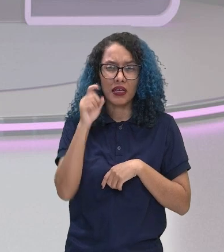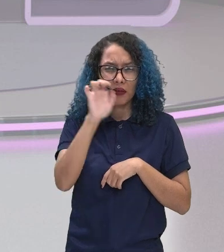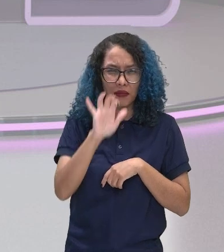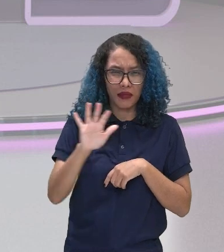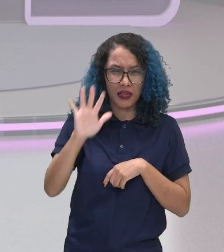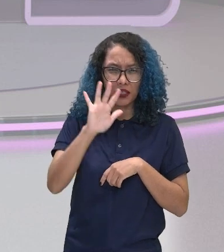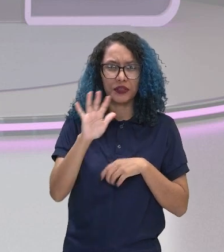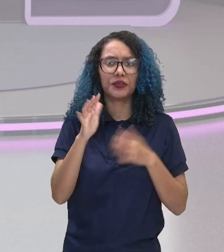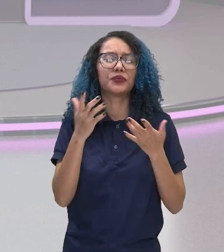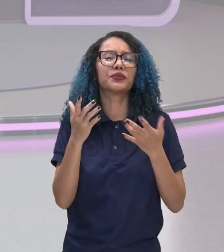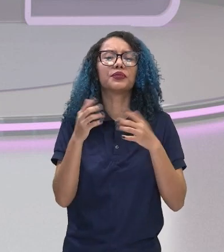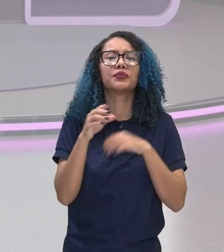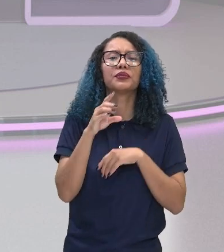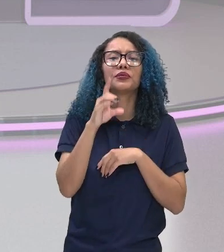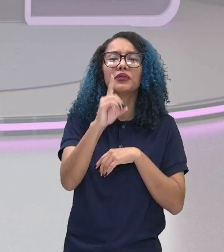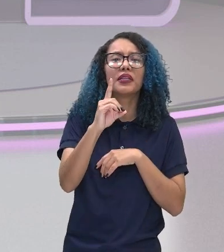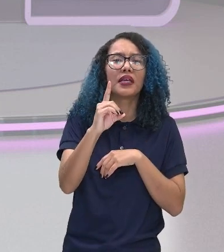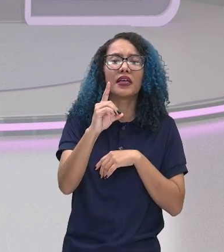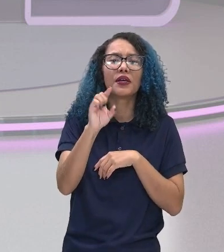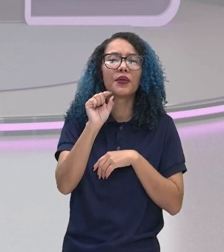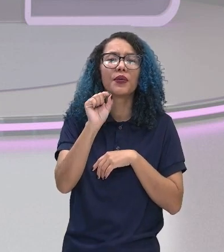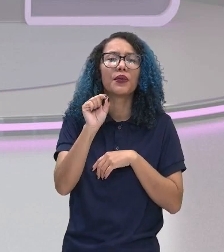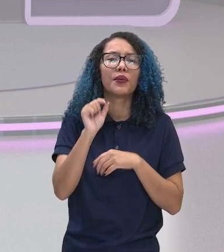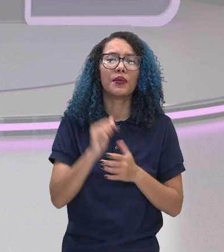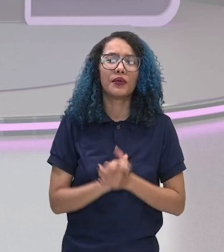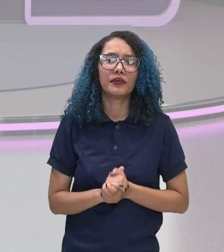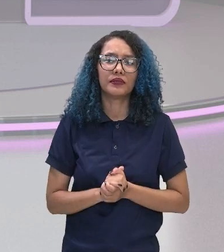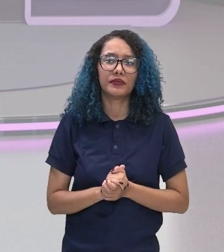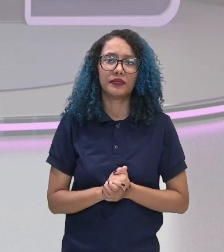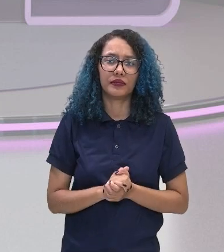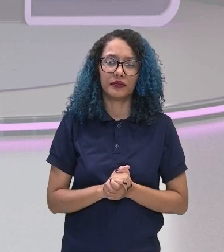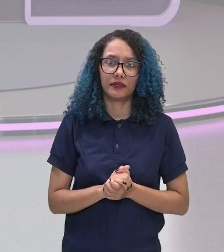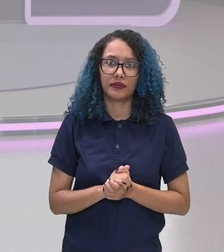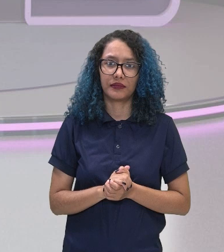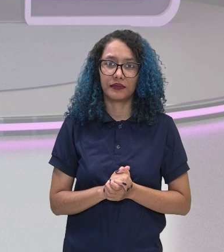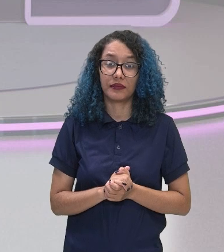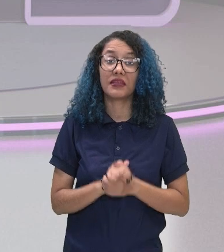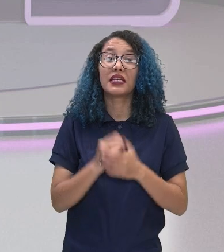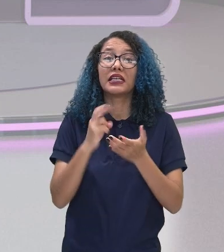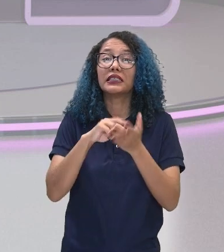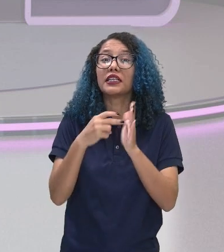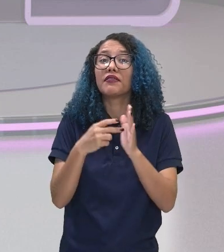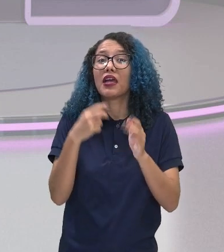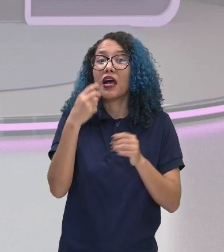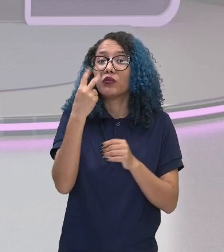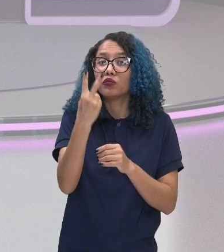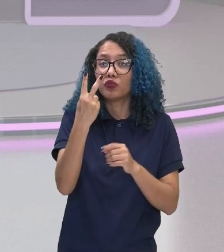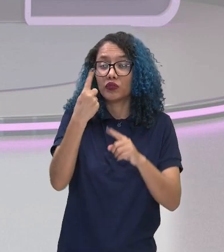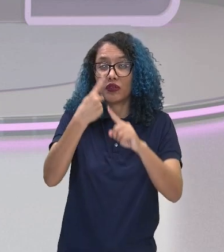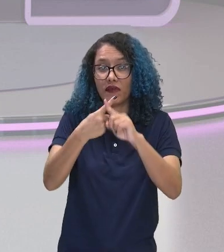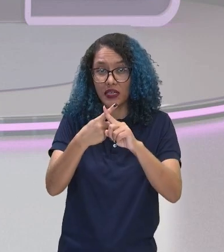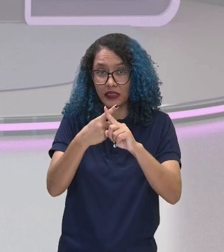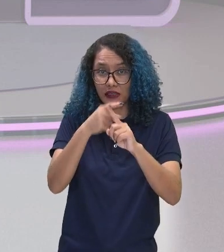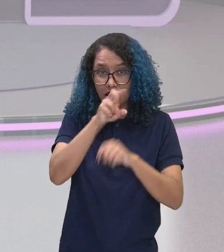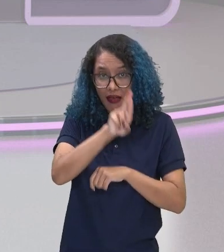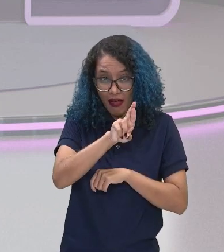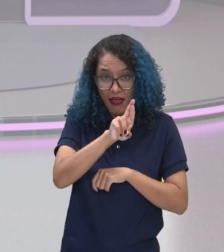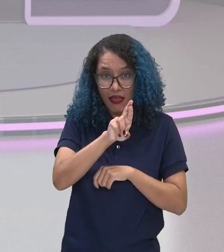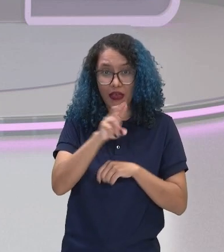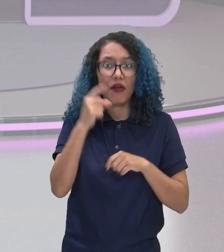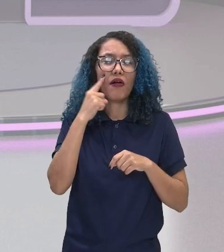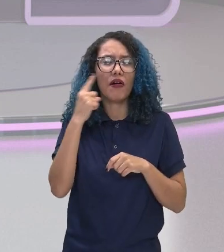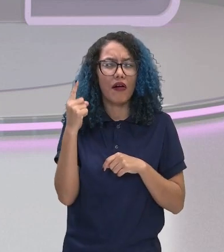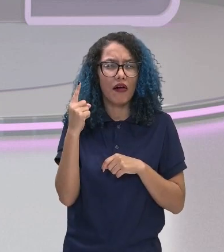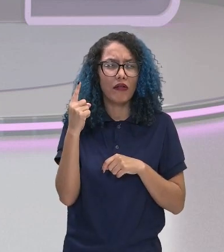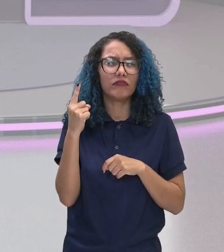o diâmetro nada mais é do que 2 vezes o raio, tá bom? Quer ver? Olha aí na